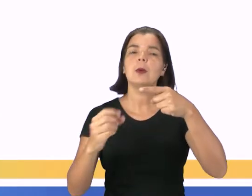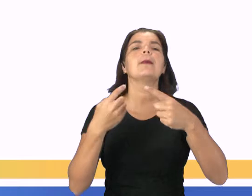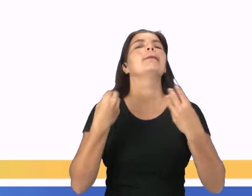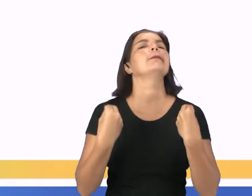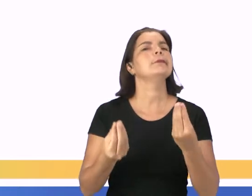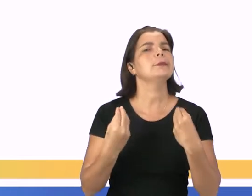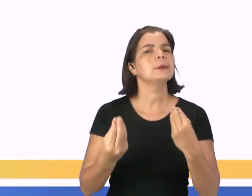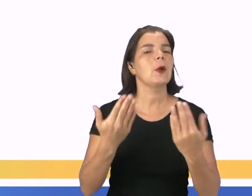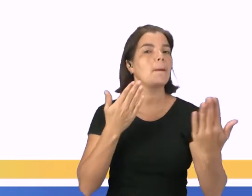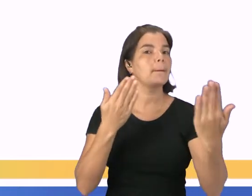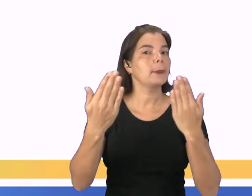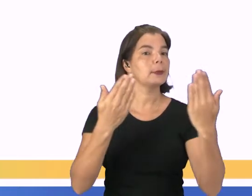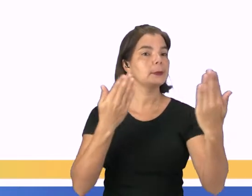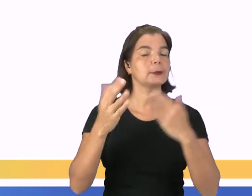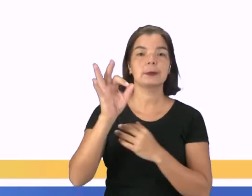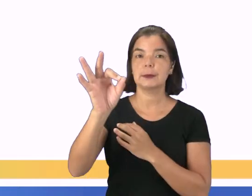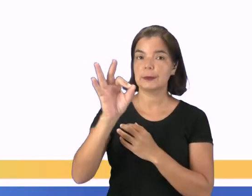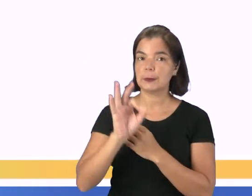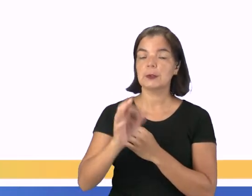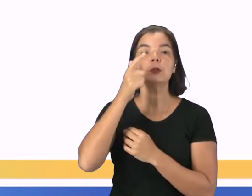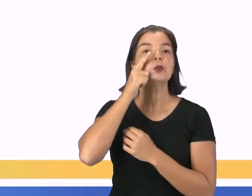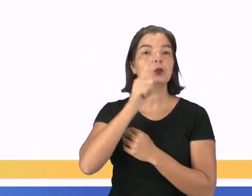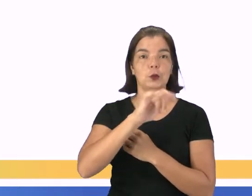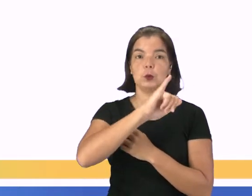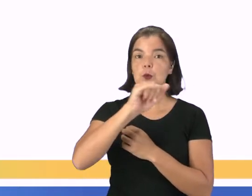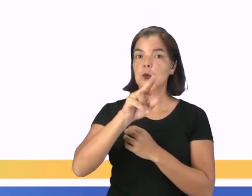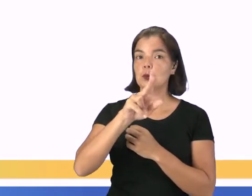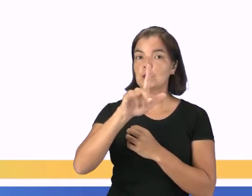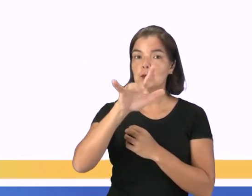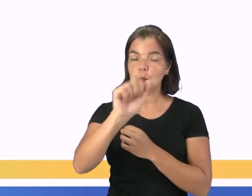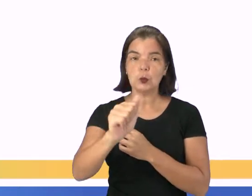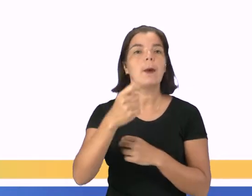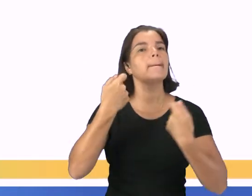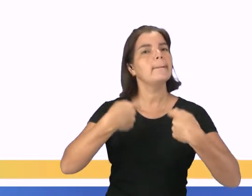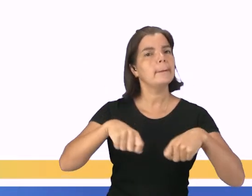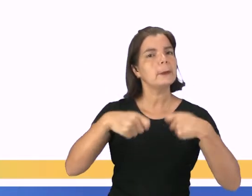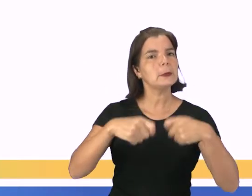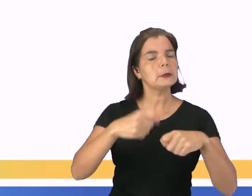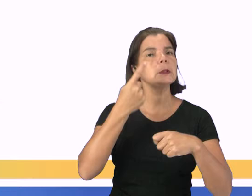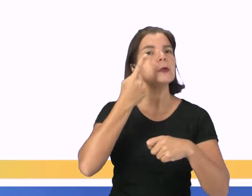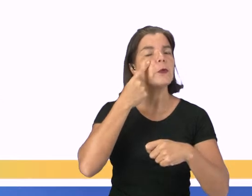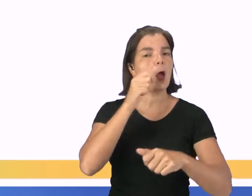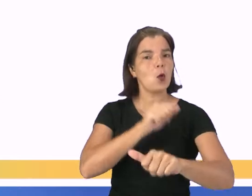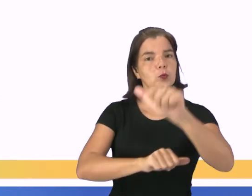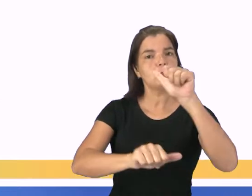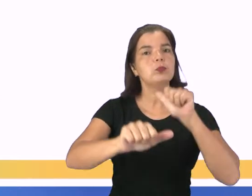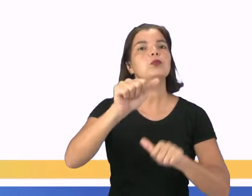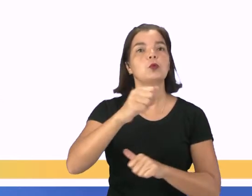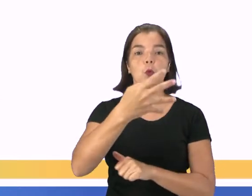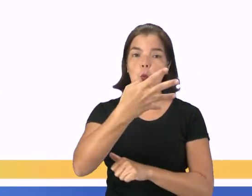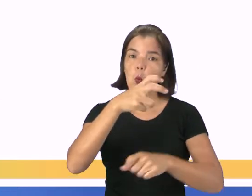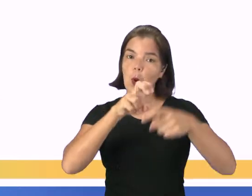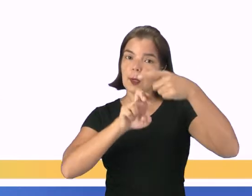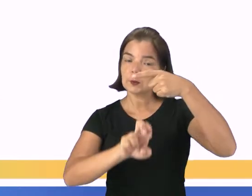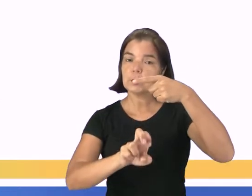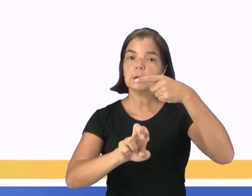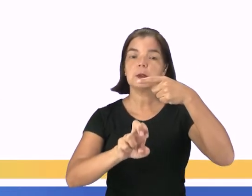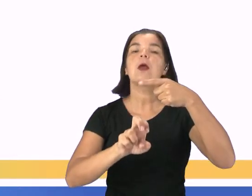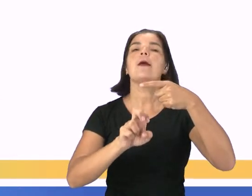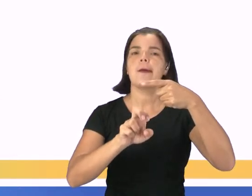comparar a porcentagem de acertos de Júlia e Mariana, nós precisamos converter esse número 4/5 em uma